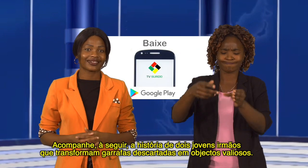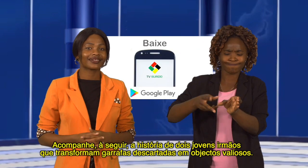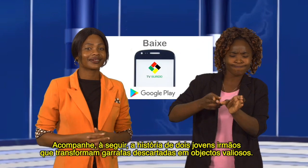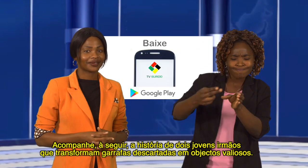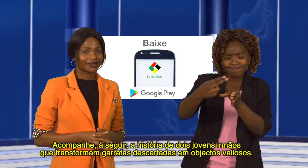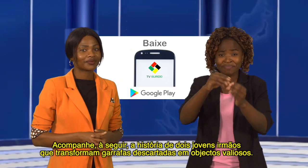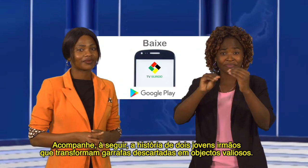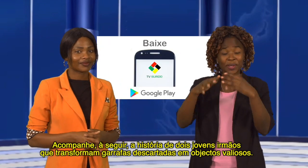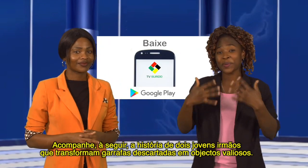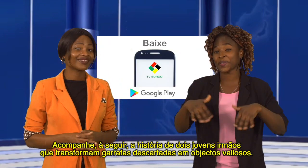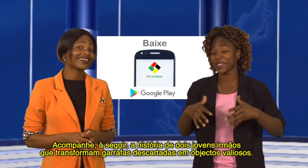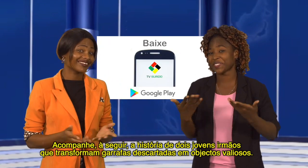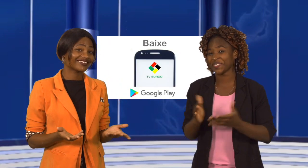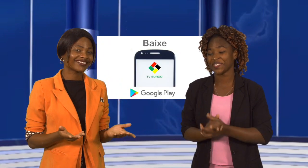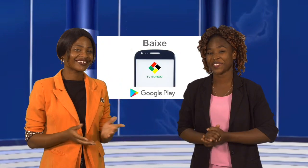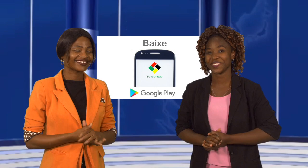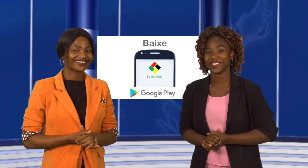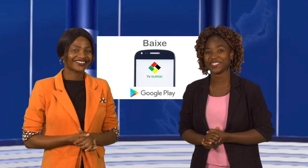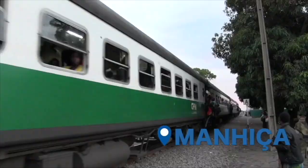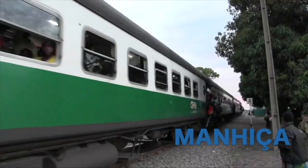garrafas descartadas em objetos valiosos.